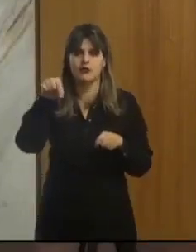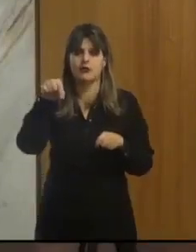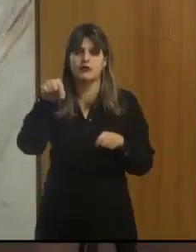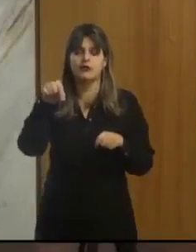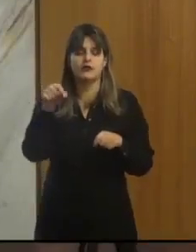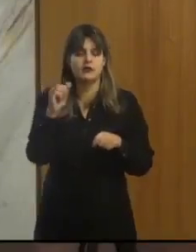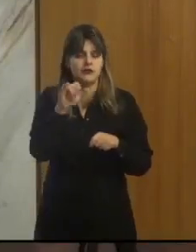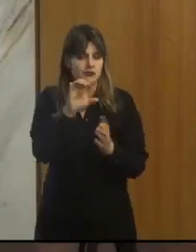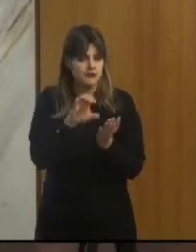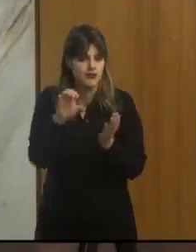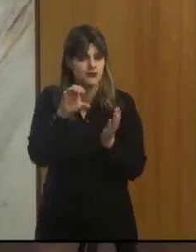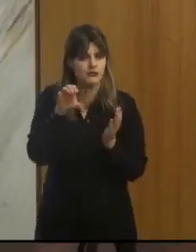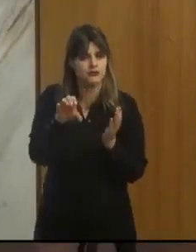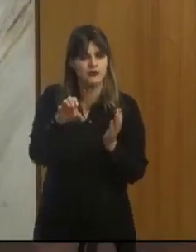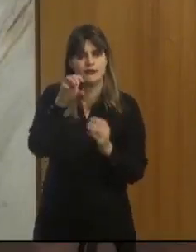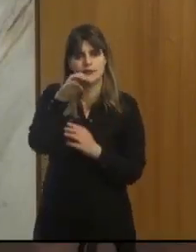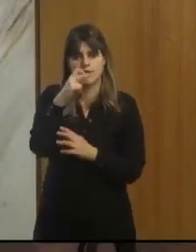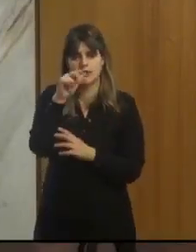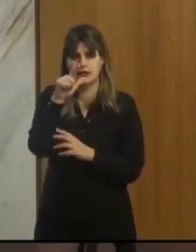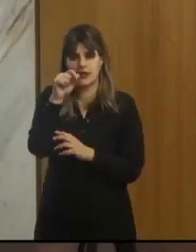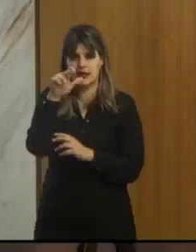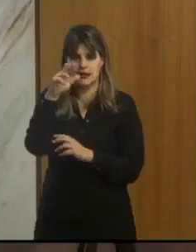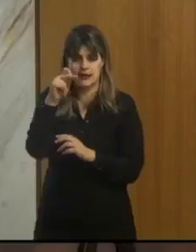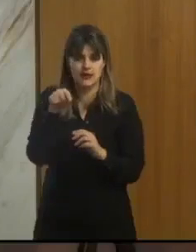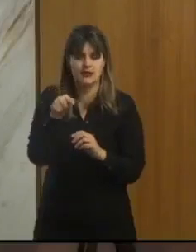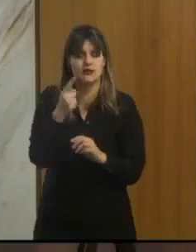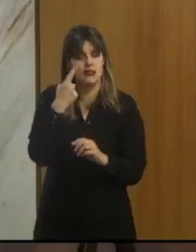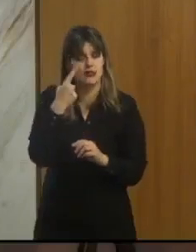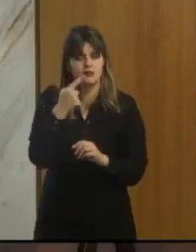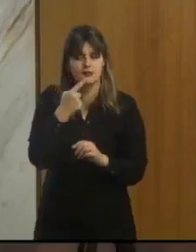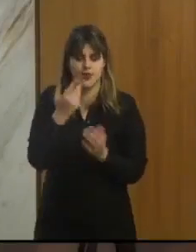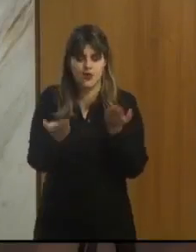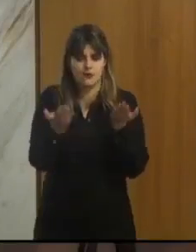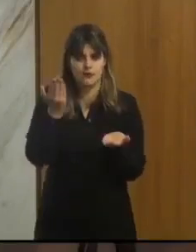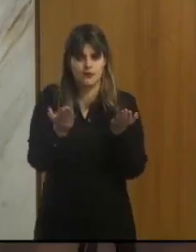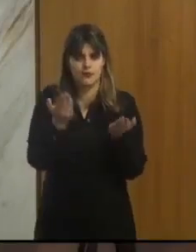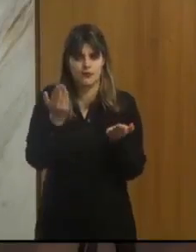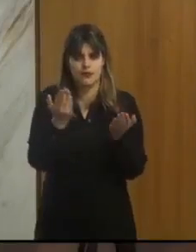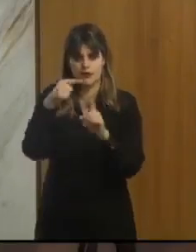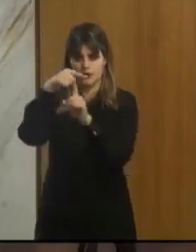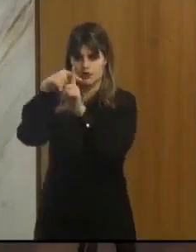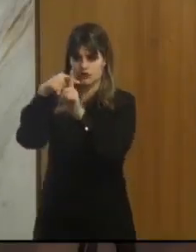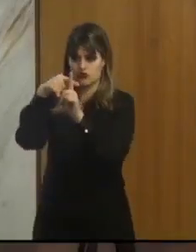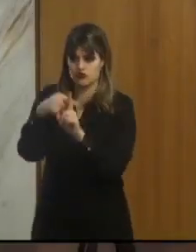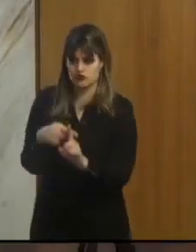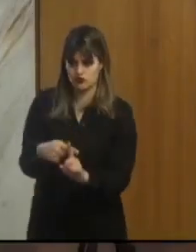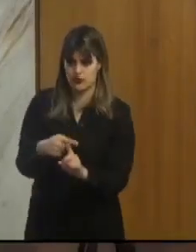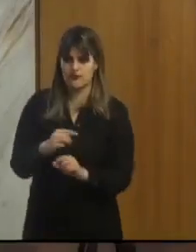uma gravura de Andréa Mantegna que permite comparar com a descida da cruz.